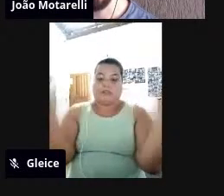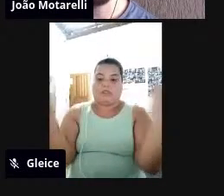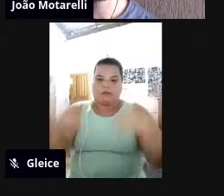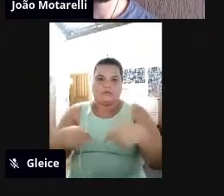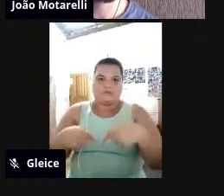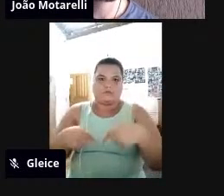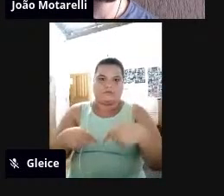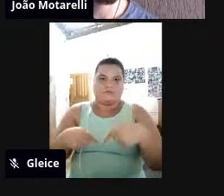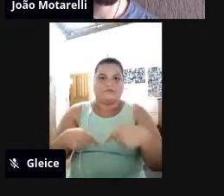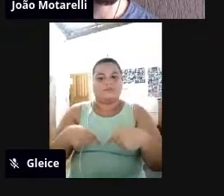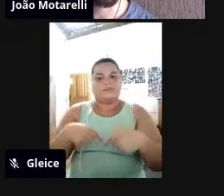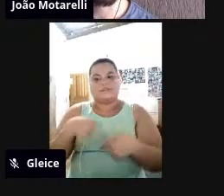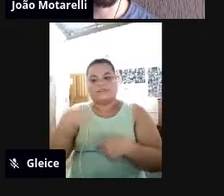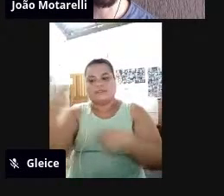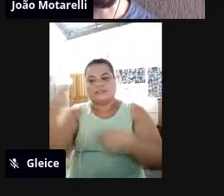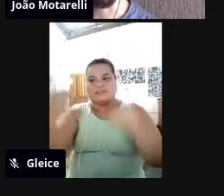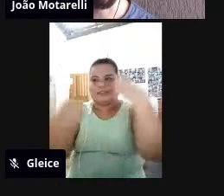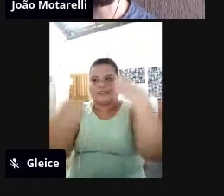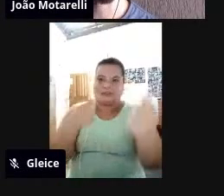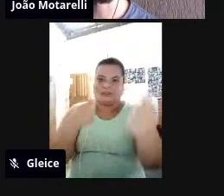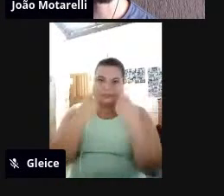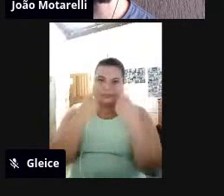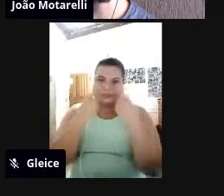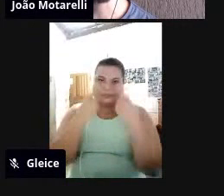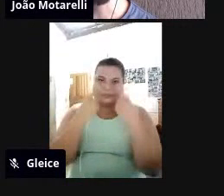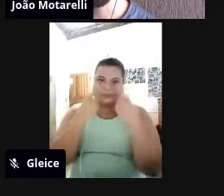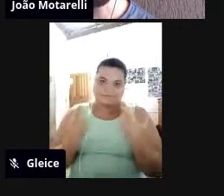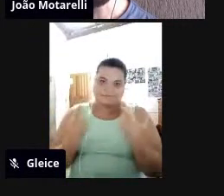chorando. Essa era a cultura da ginástica rítmica.